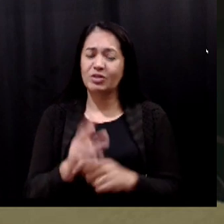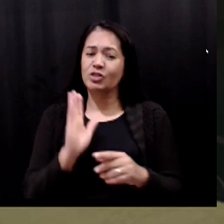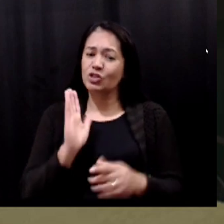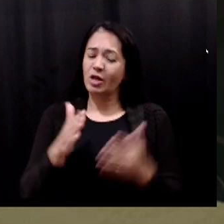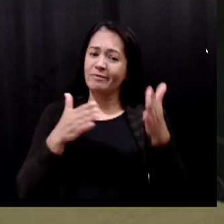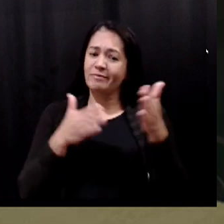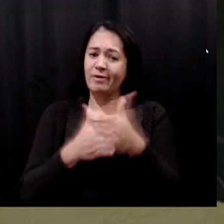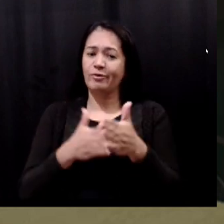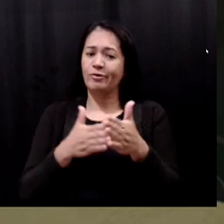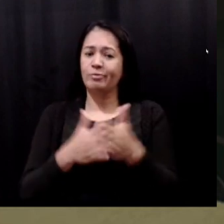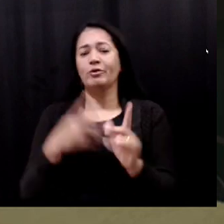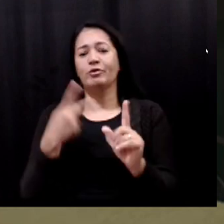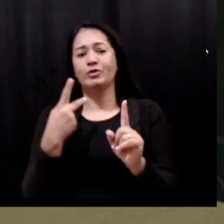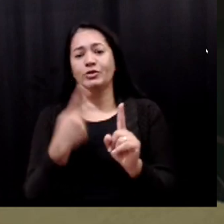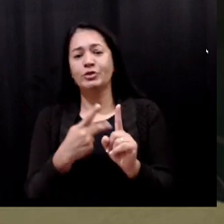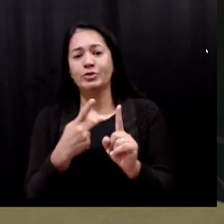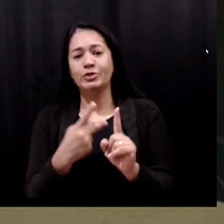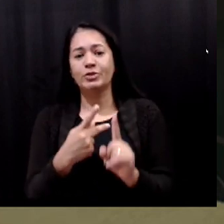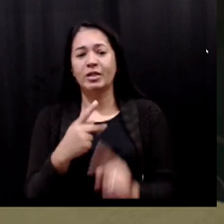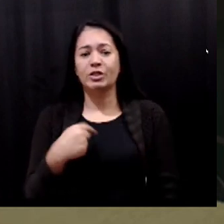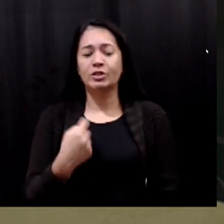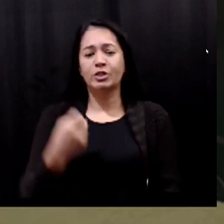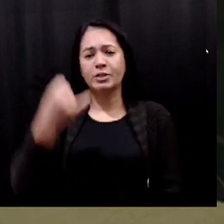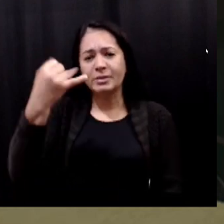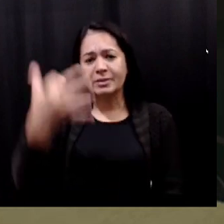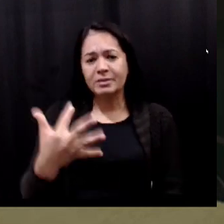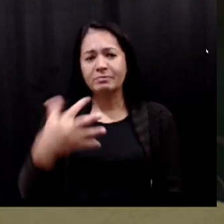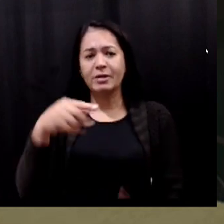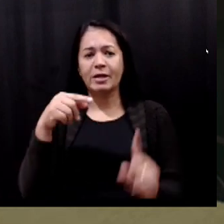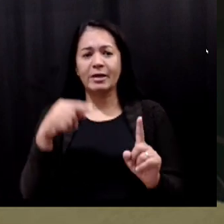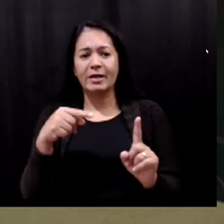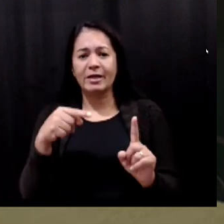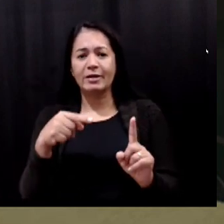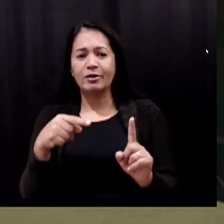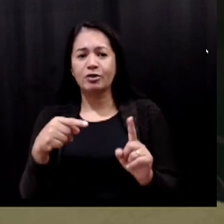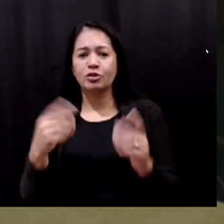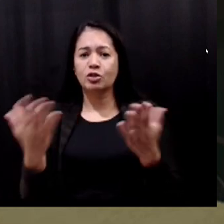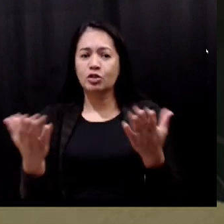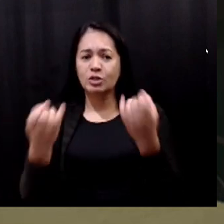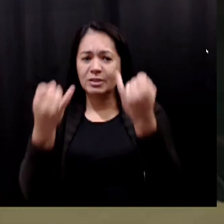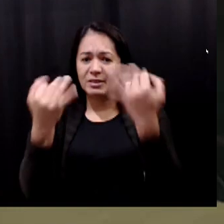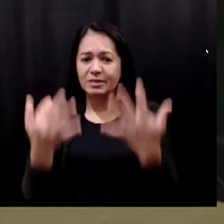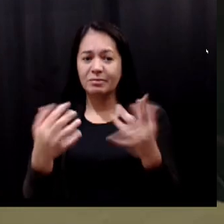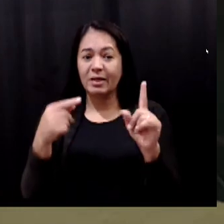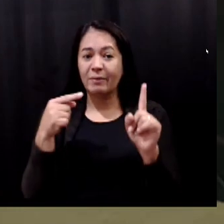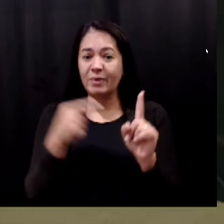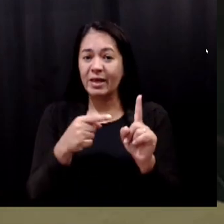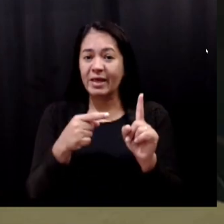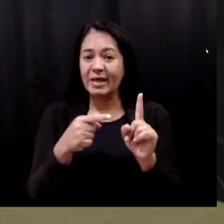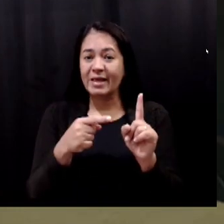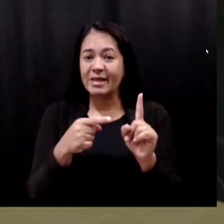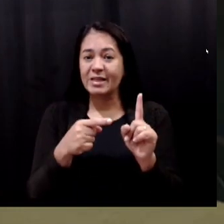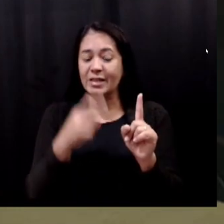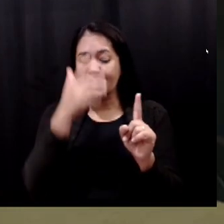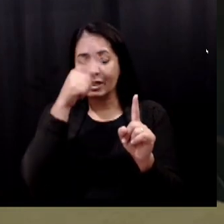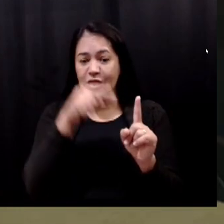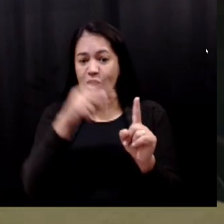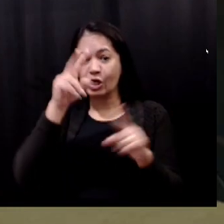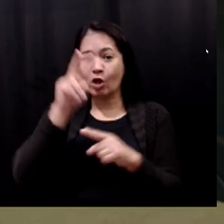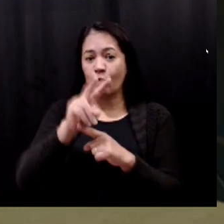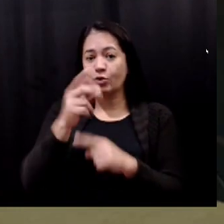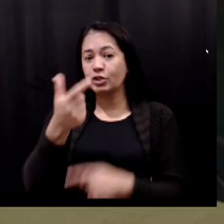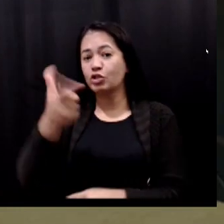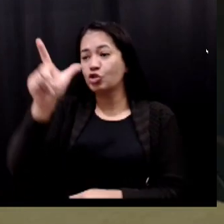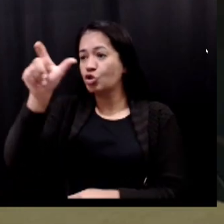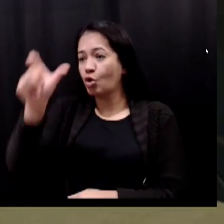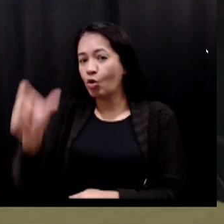a gente fala que quando a gente fala de cuidador, nós estamos aqui colocando o cuidador de pessoas, né, que estão em um leito, mas